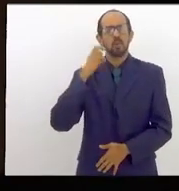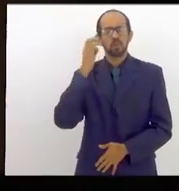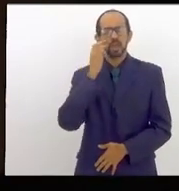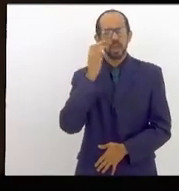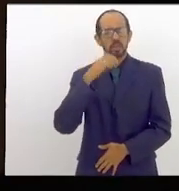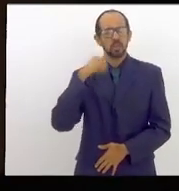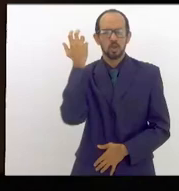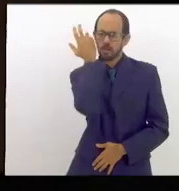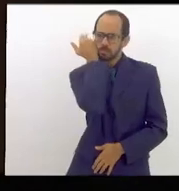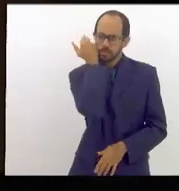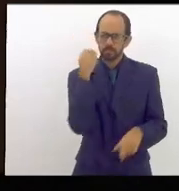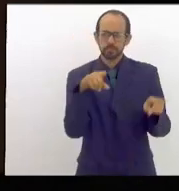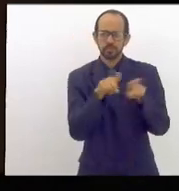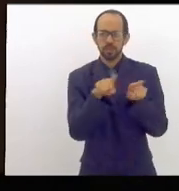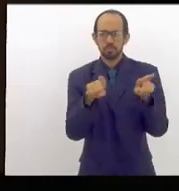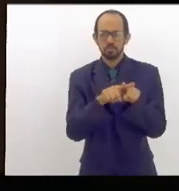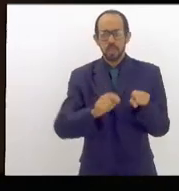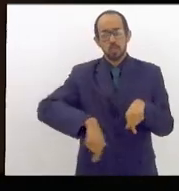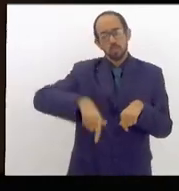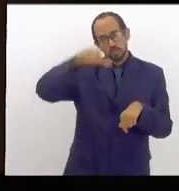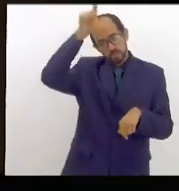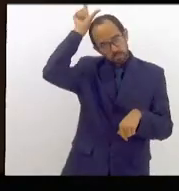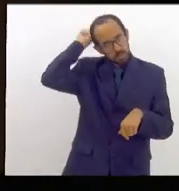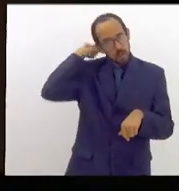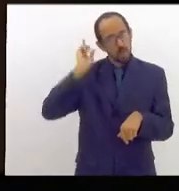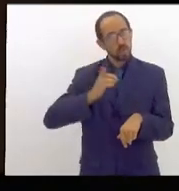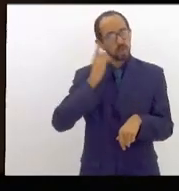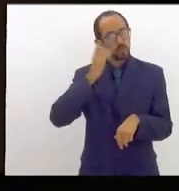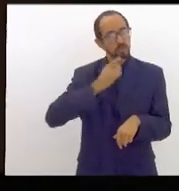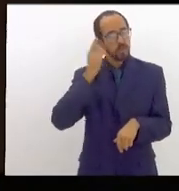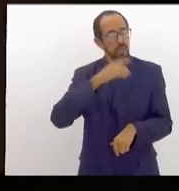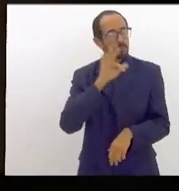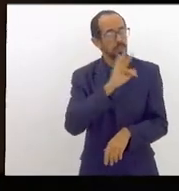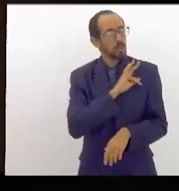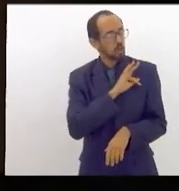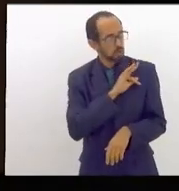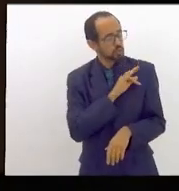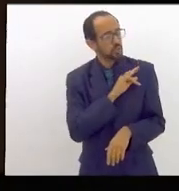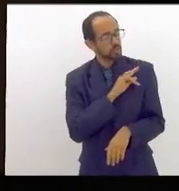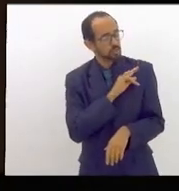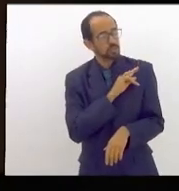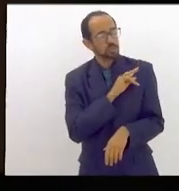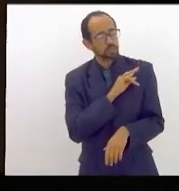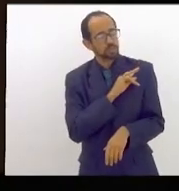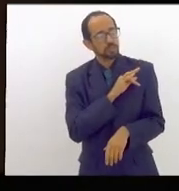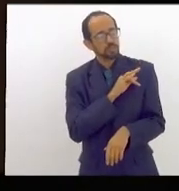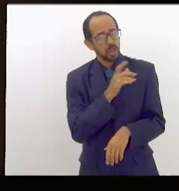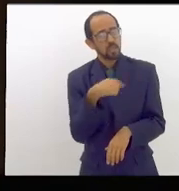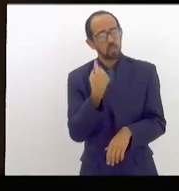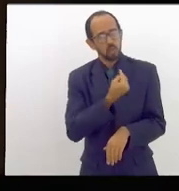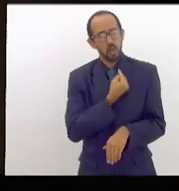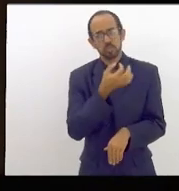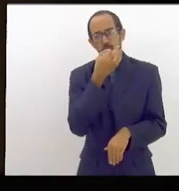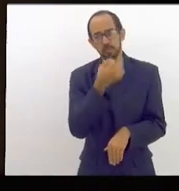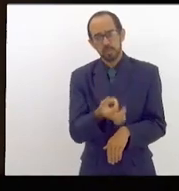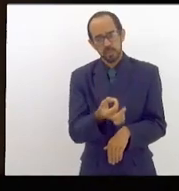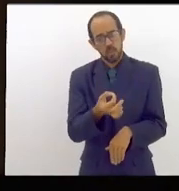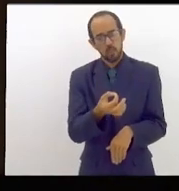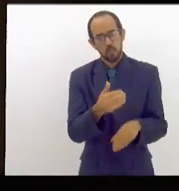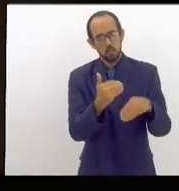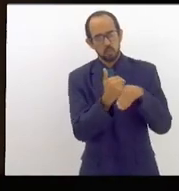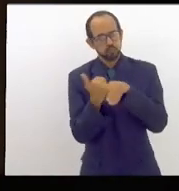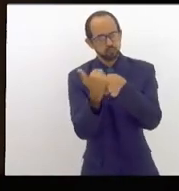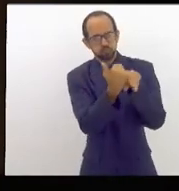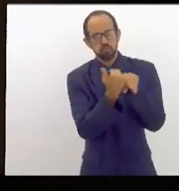consultamos o Deputado Luiz Paulo e a deputada Marta Rocha e a nossa posição unânime